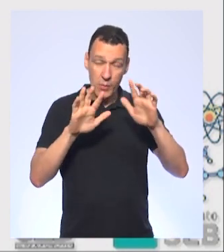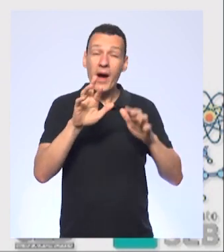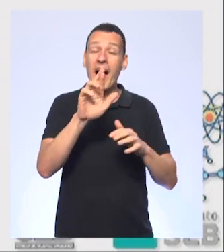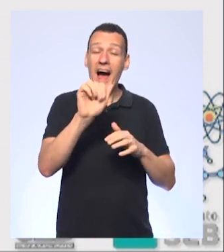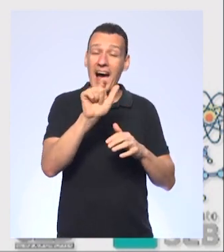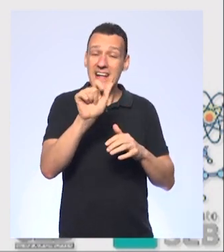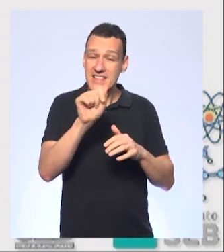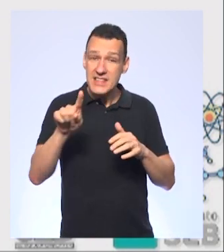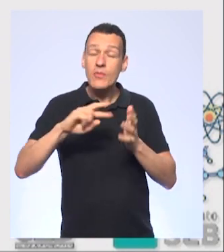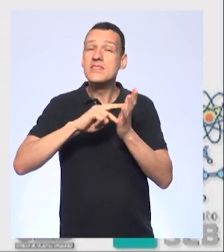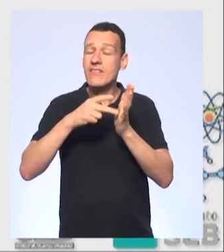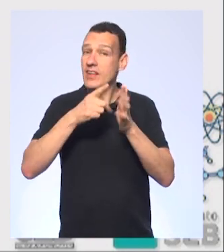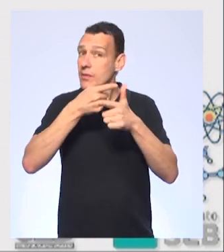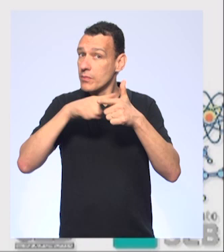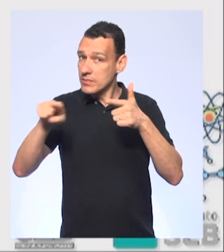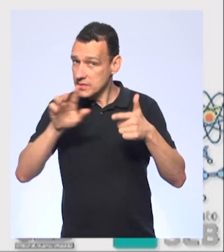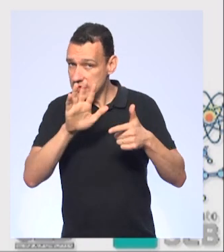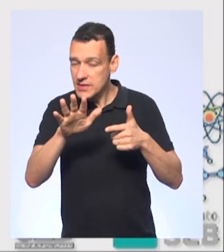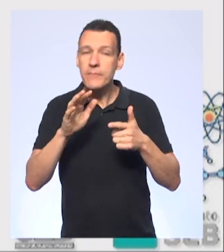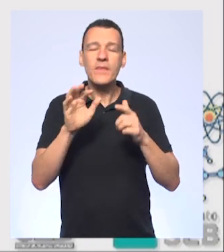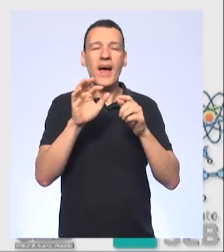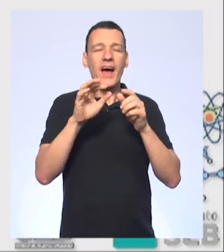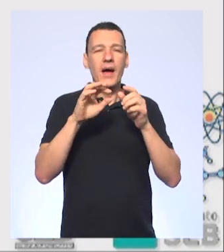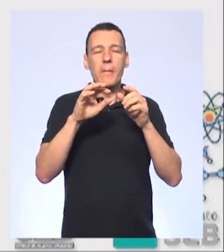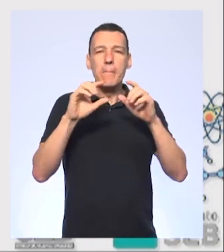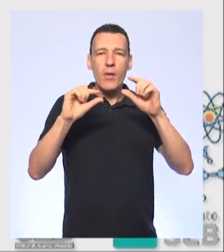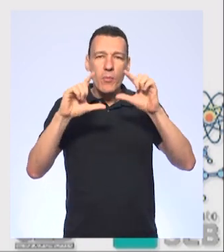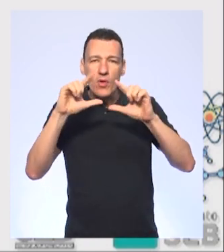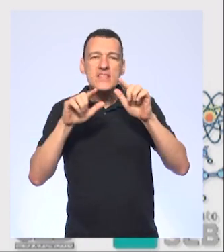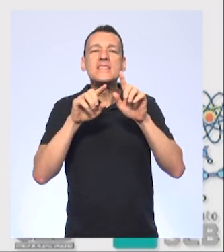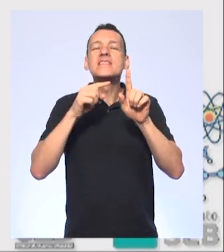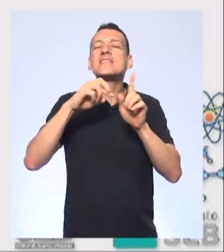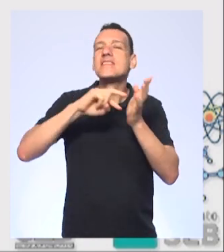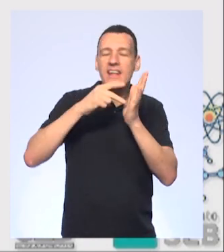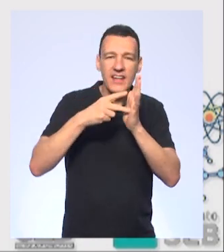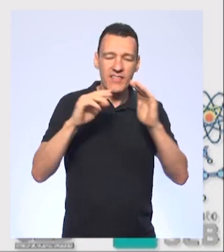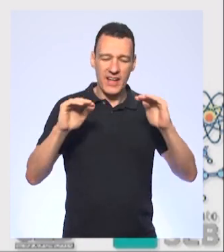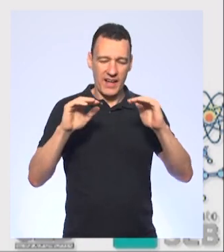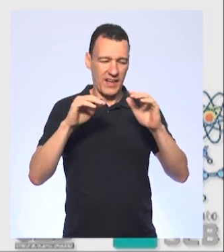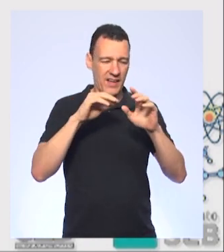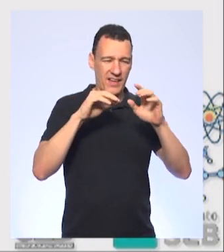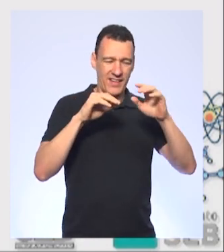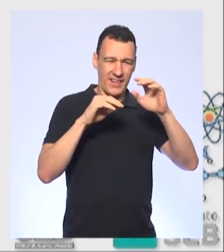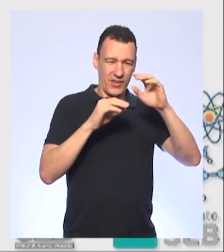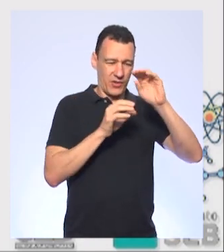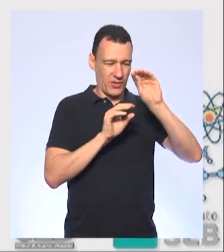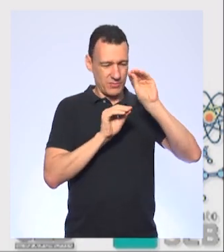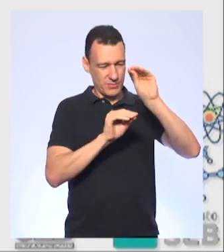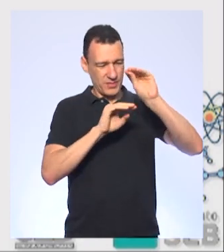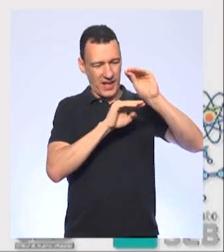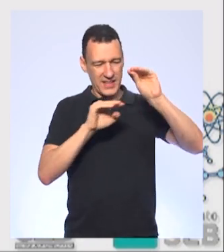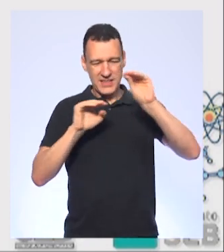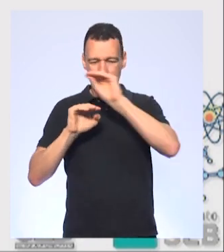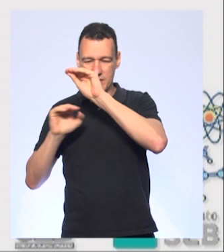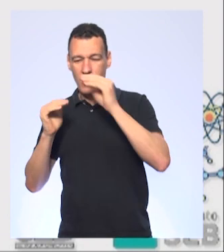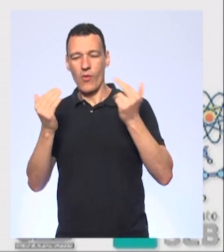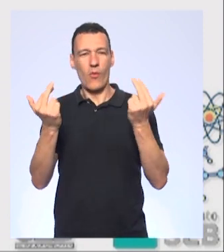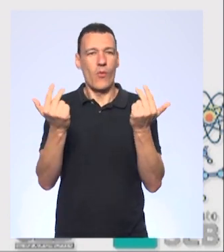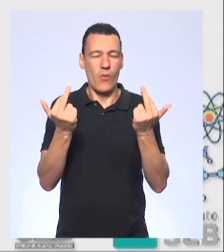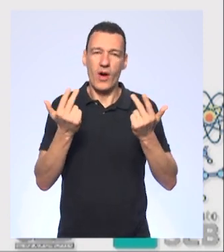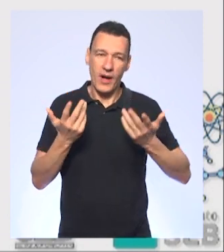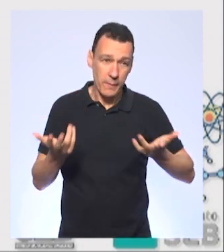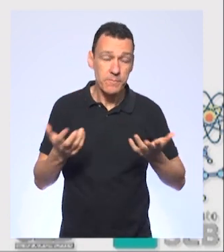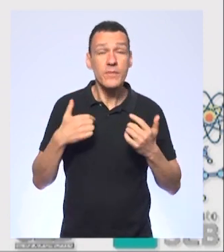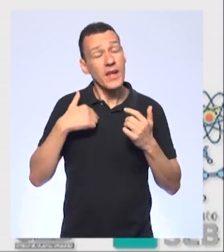significa frações igualadas. Antes de nós multiplicarmos essa proporção em cruz, eu imaginei que nós pudéssemos pegar